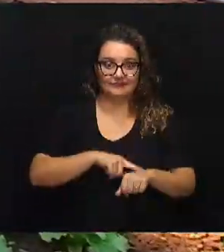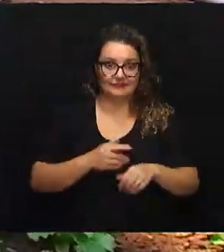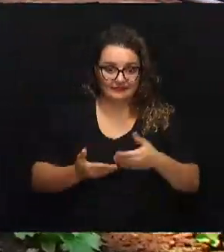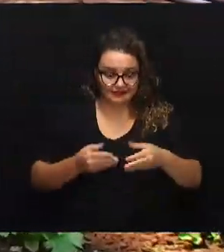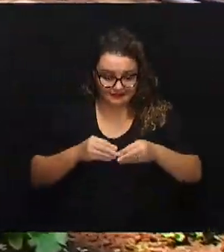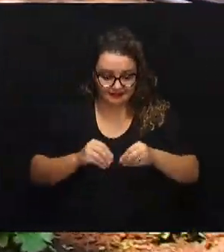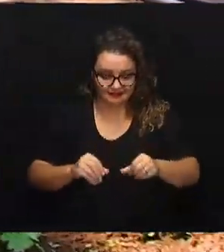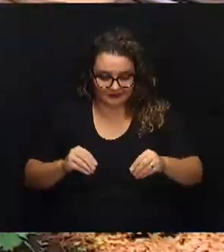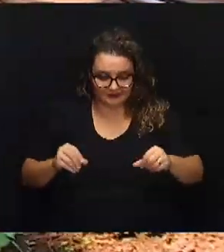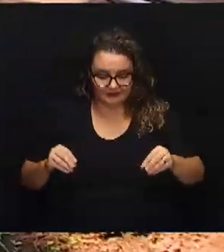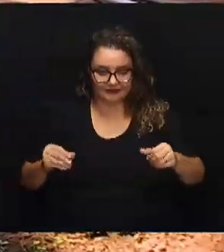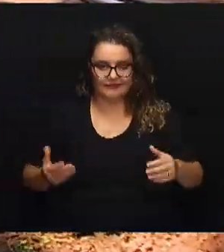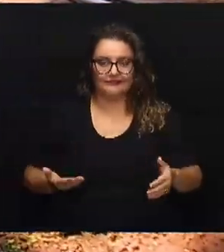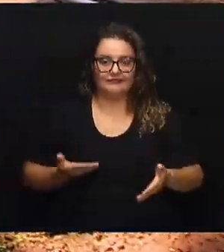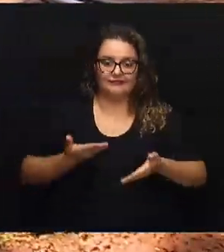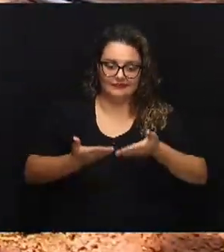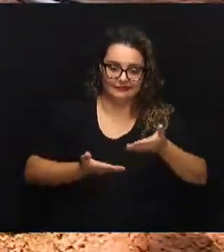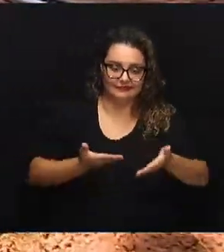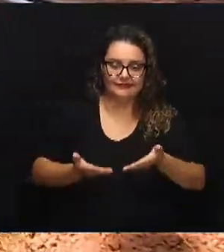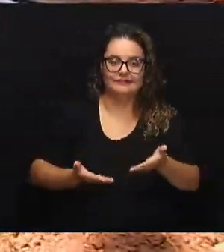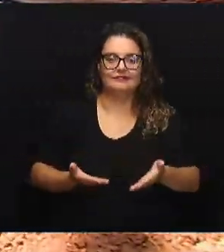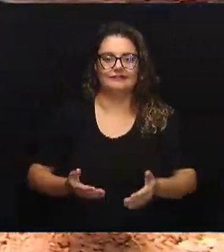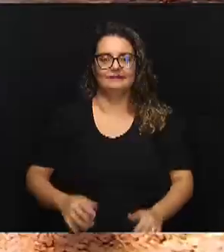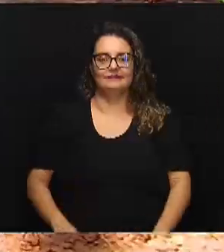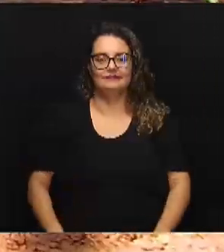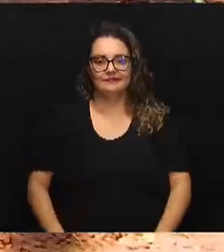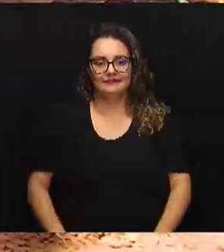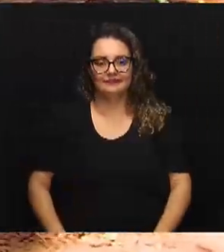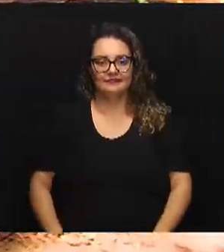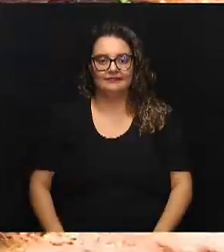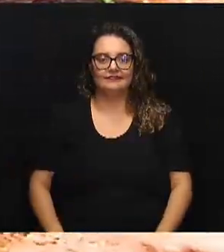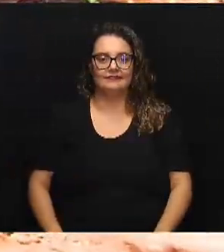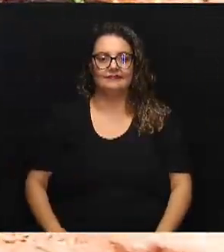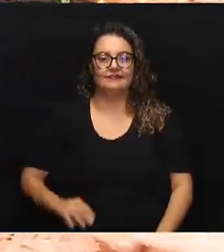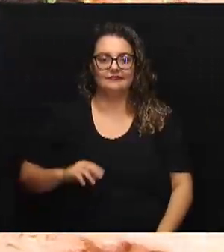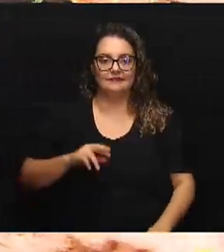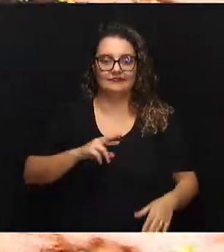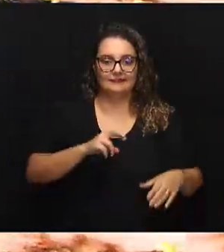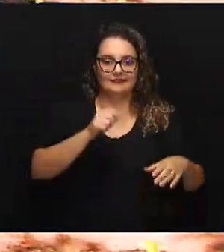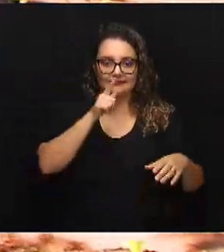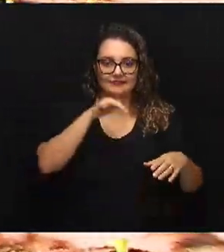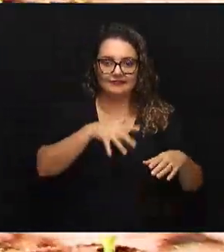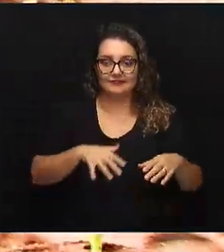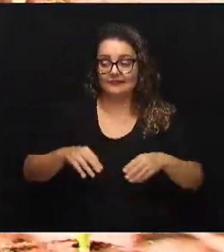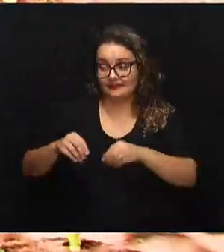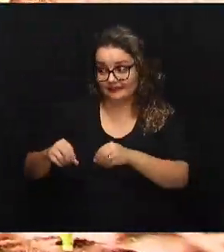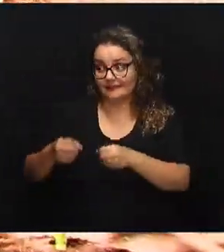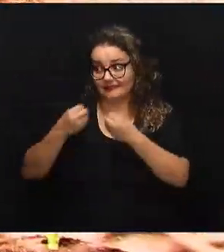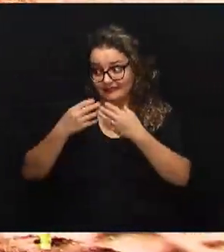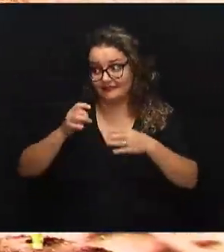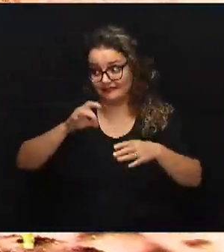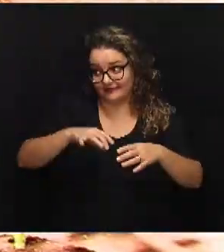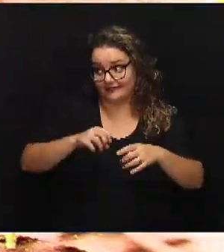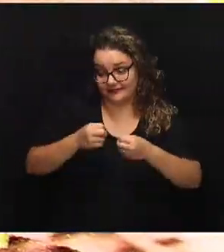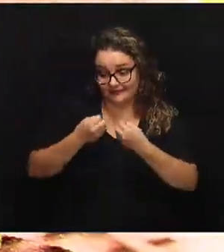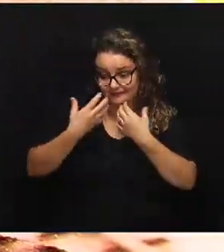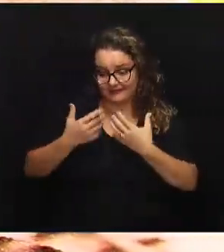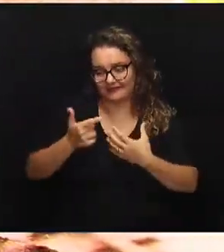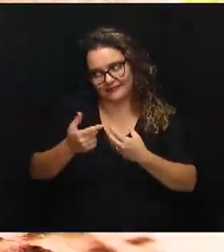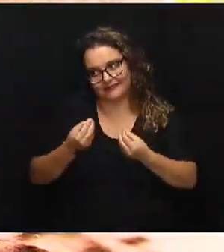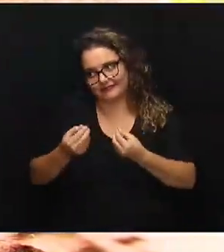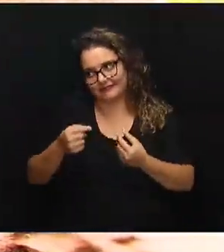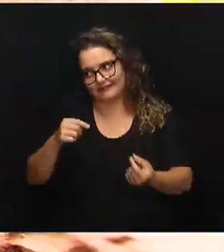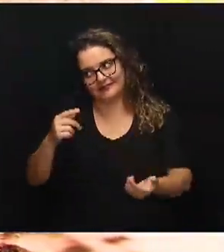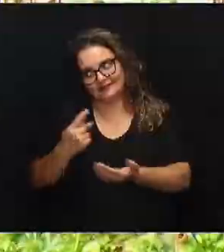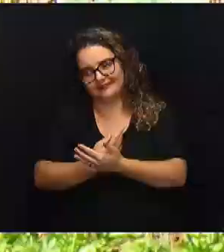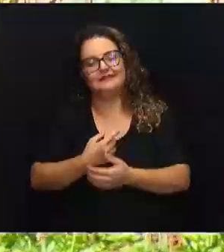solo, né, da terra aí, da irrigação. Solo bom com semente boa não tem como dar errado, né? Não